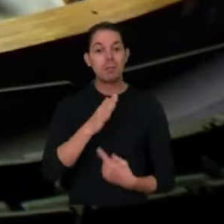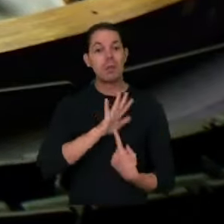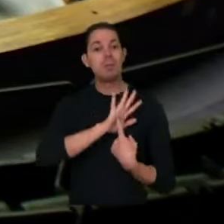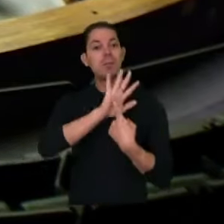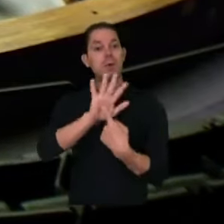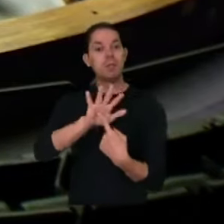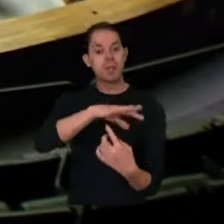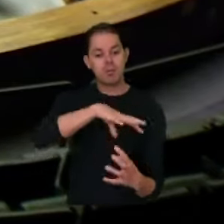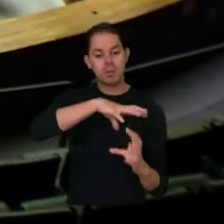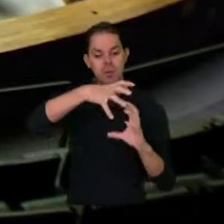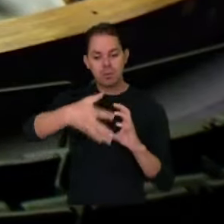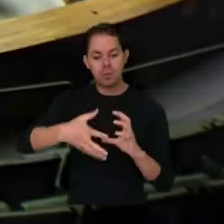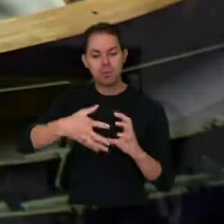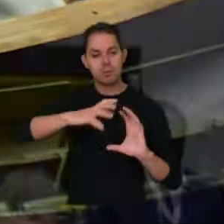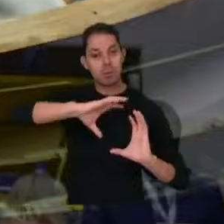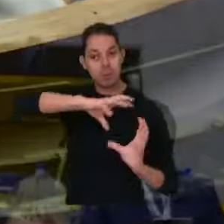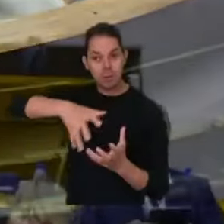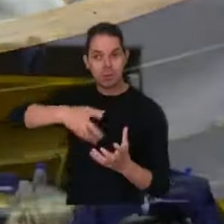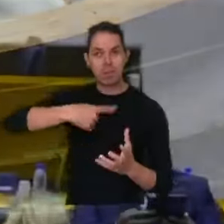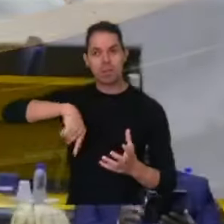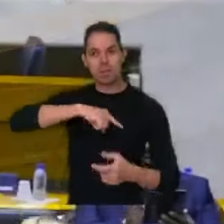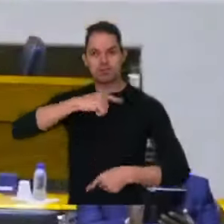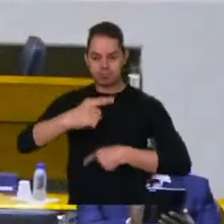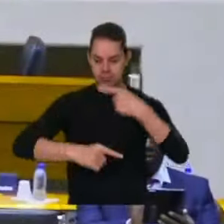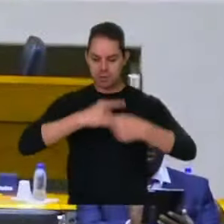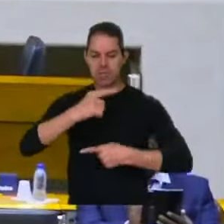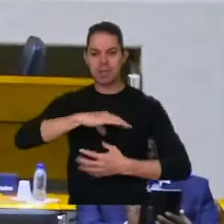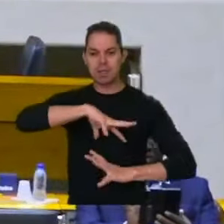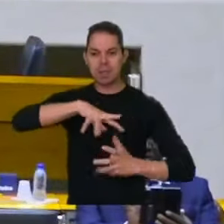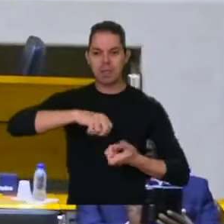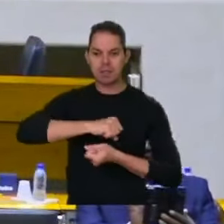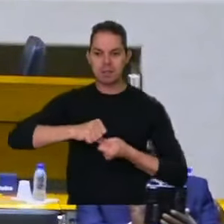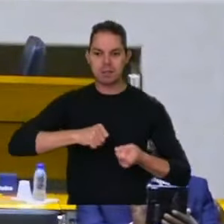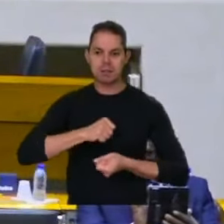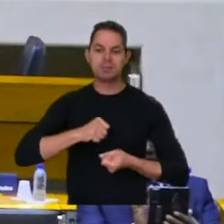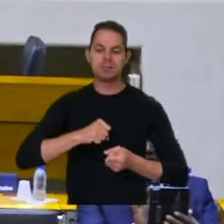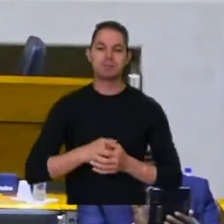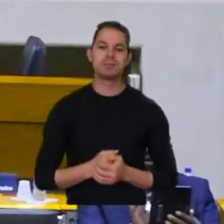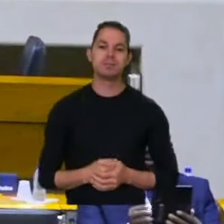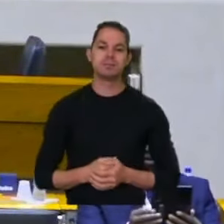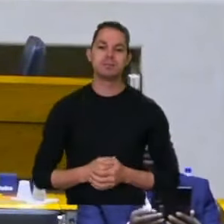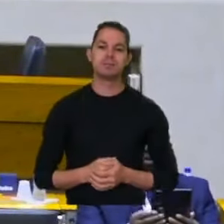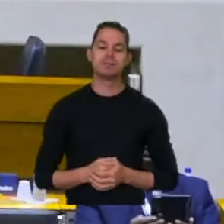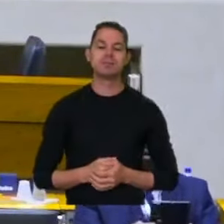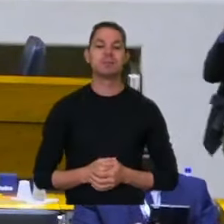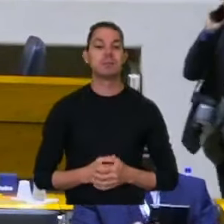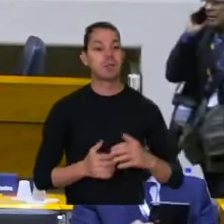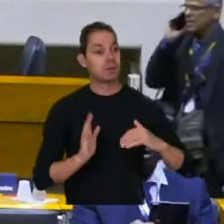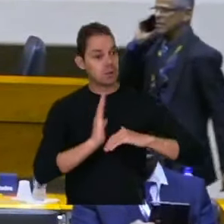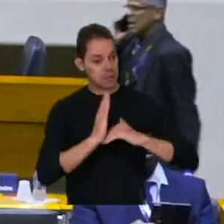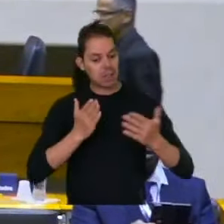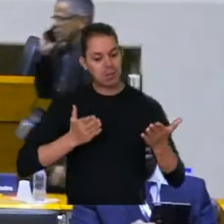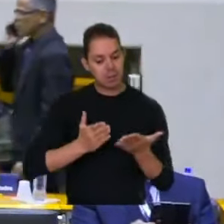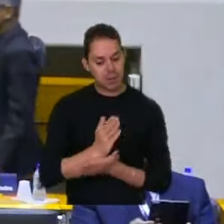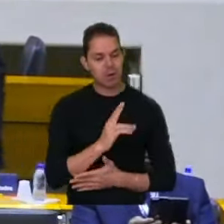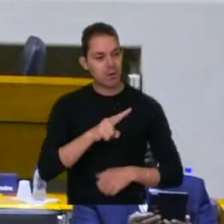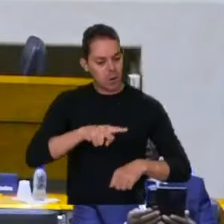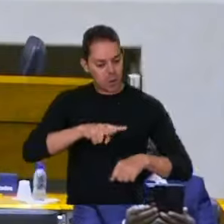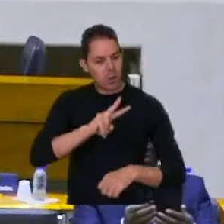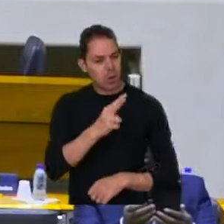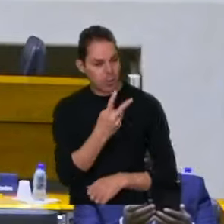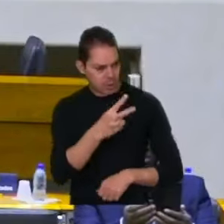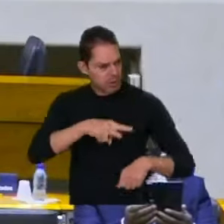nós temos avançado na sustentabilidade atmosférica eh O Senado já aprovou o hidrogênio verde